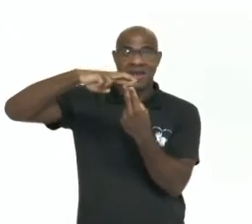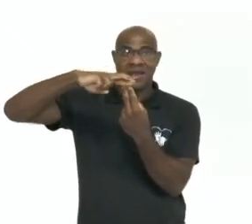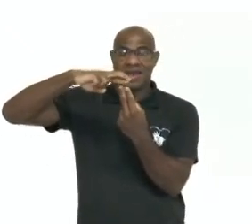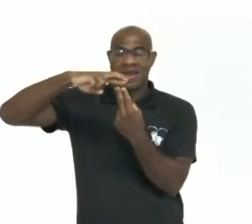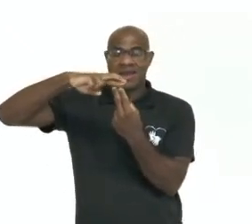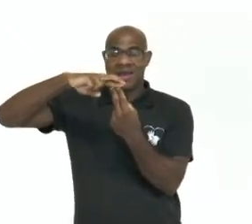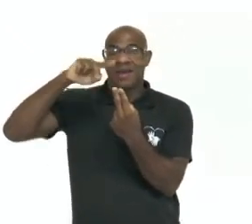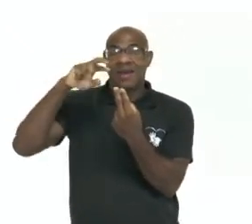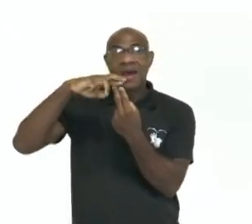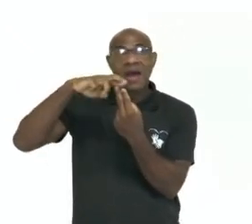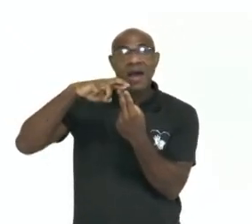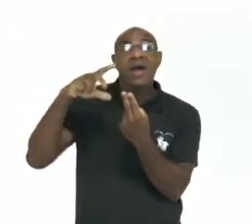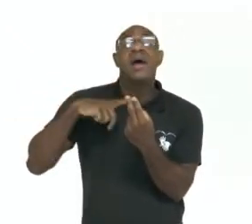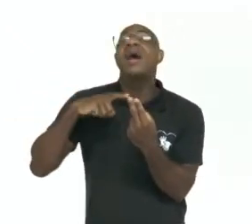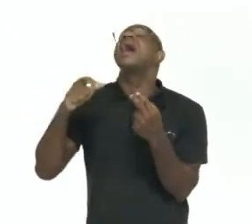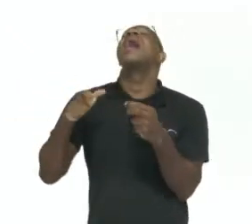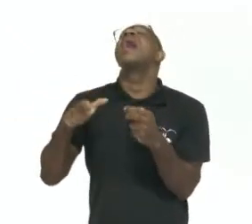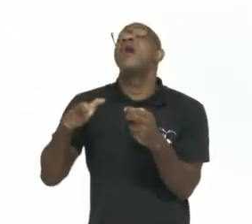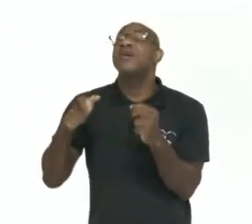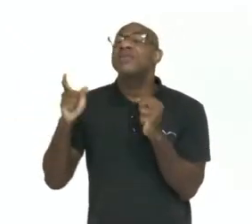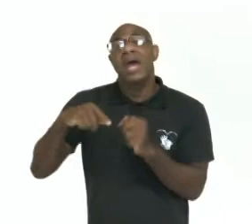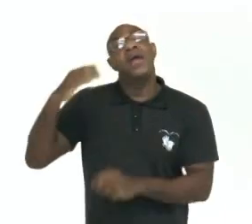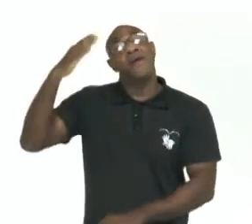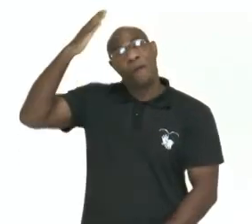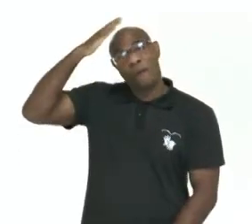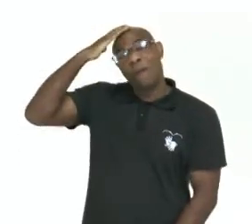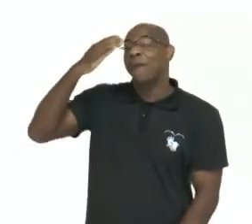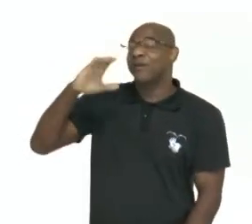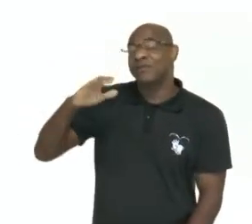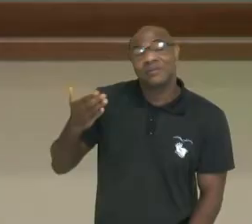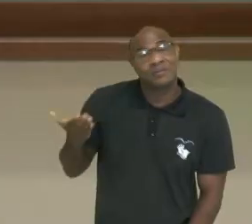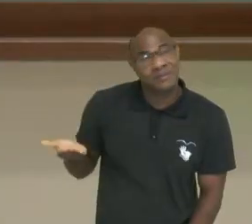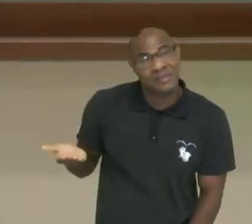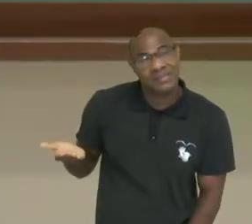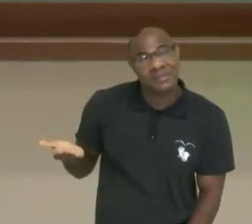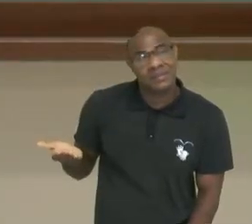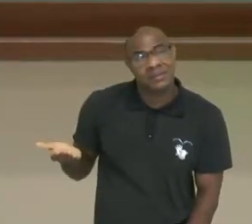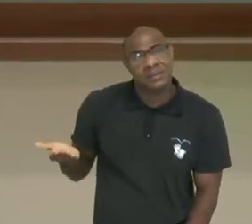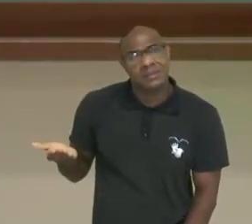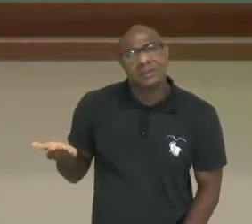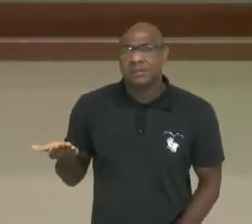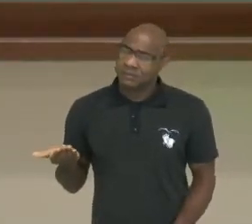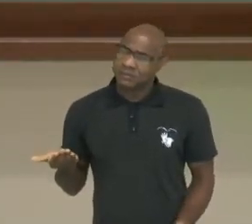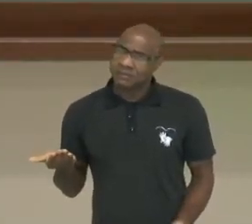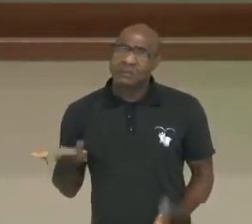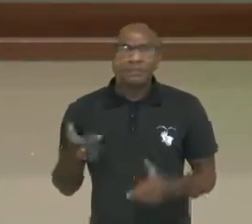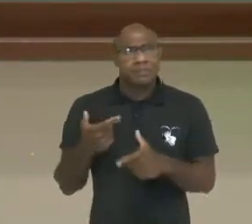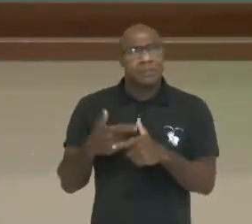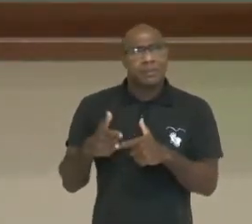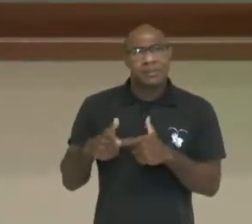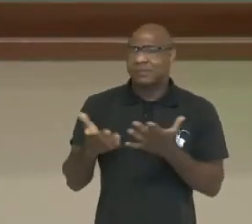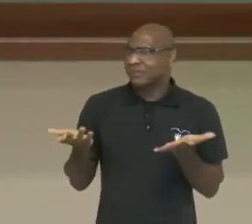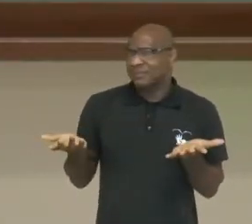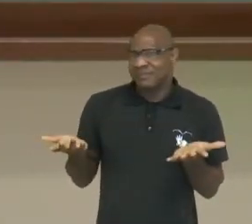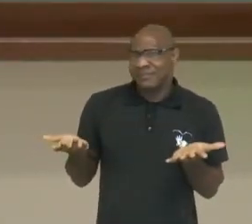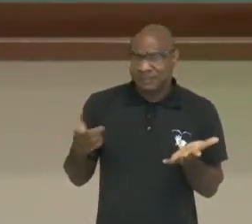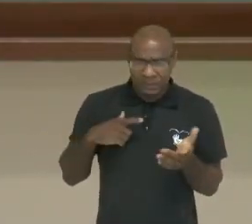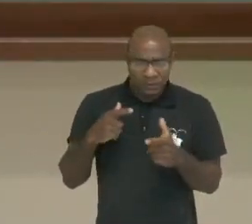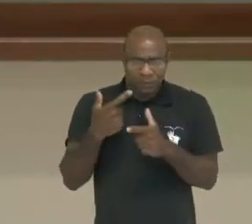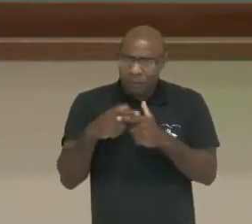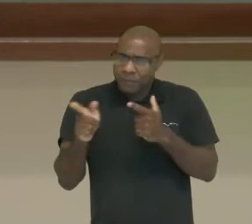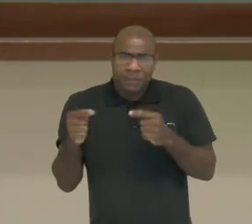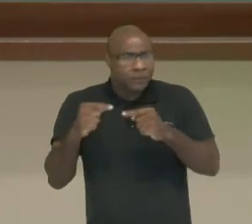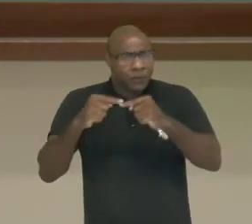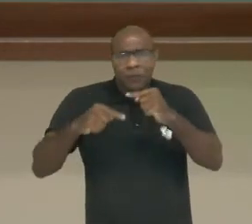do Olho, ele fica em Curitiba. Então há uma incoerência externa aí, porque eu sei que a realidade me informa uma coisa